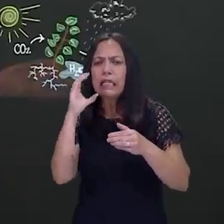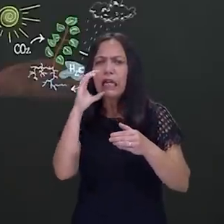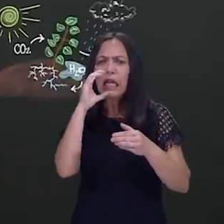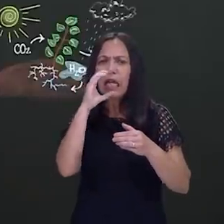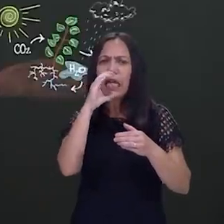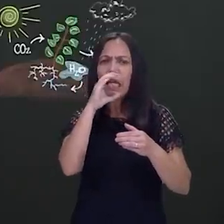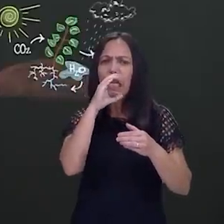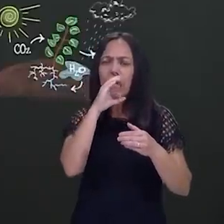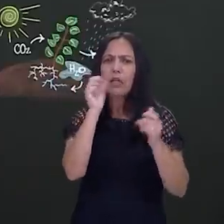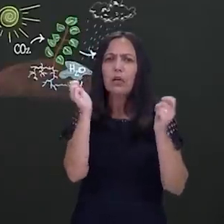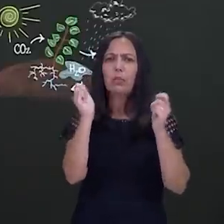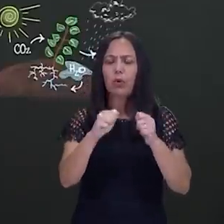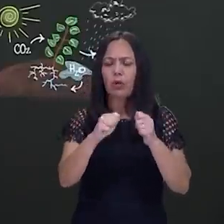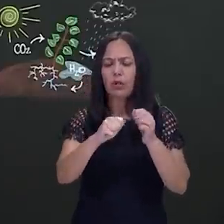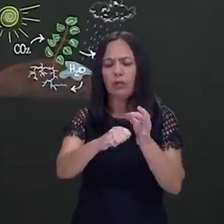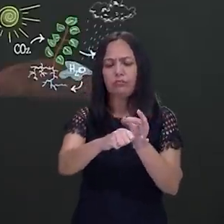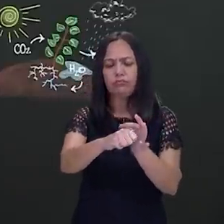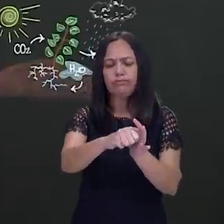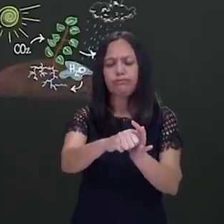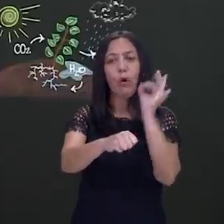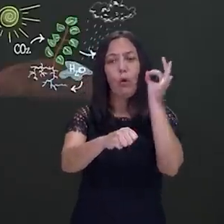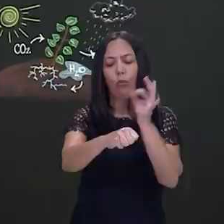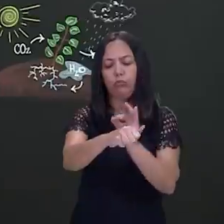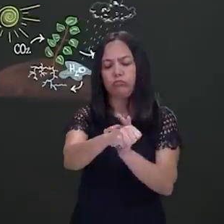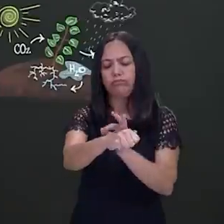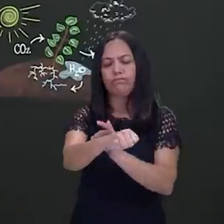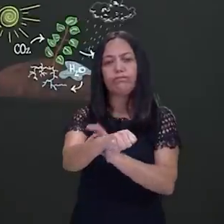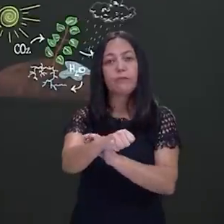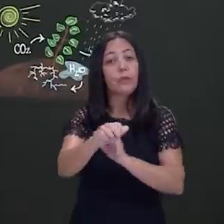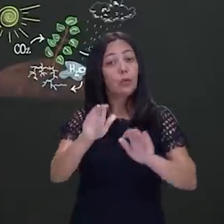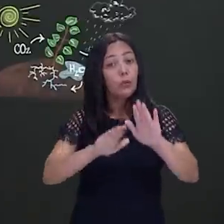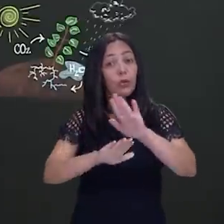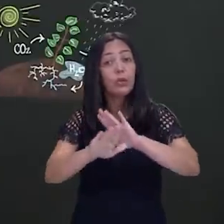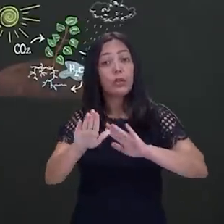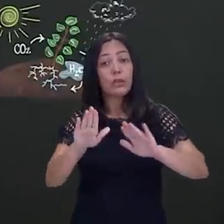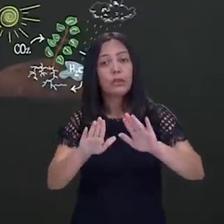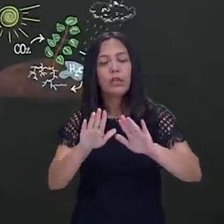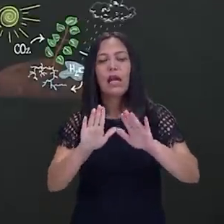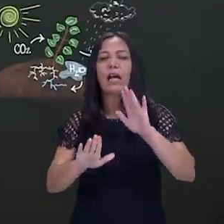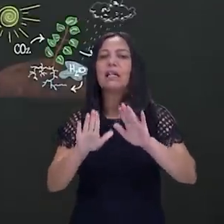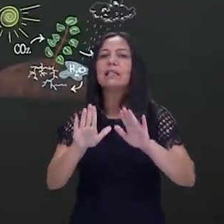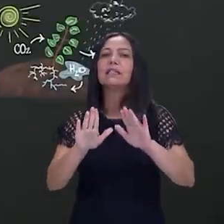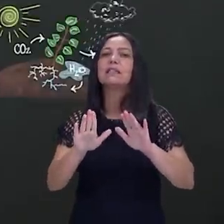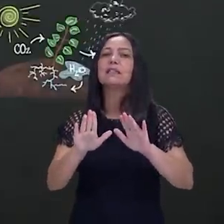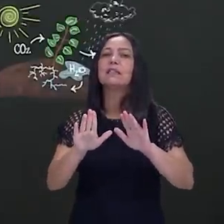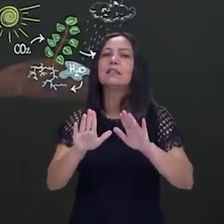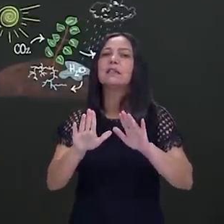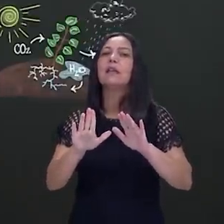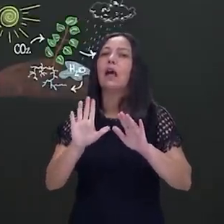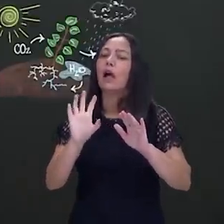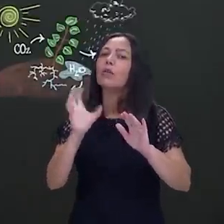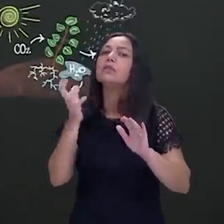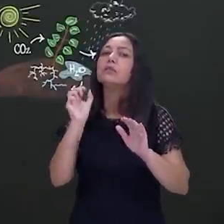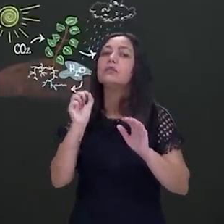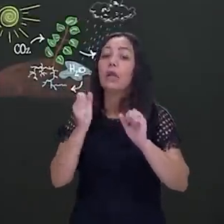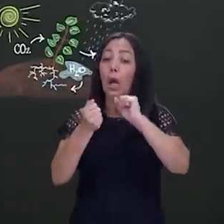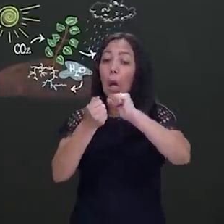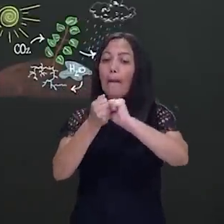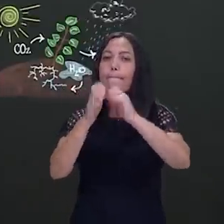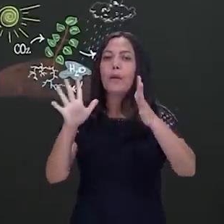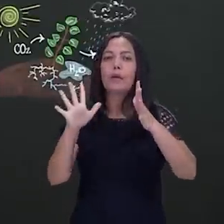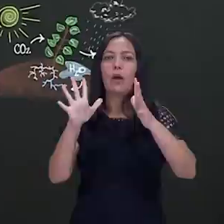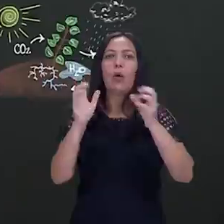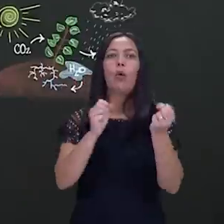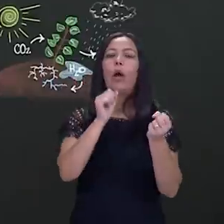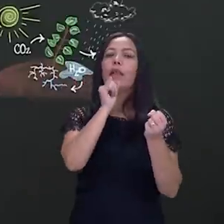esquentar tanto a ponto de queimar a pele. Pra você ver como não se brinca. Às vezes, as reações elas provocam explosões. Fogos de